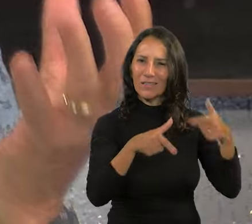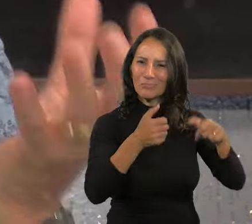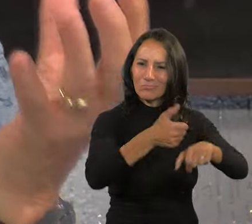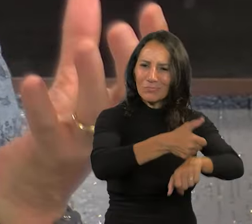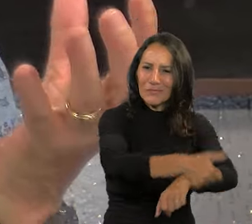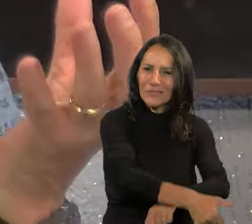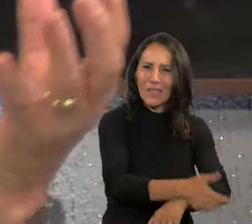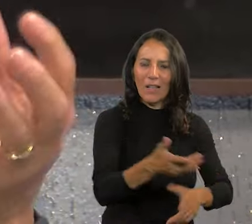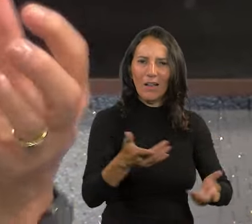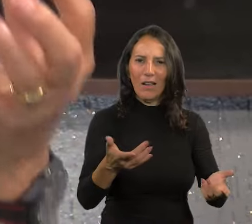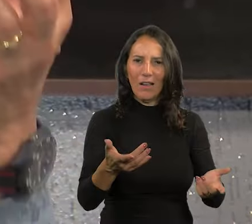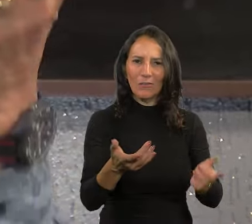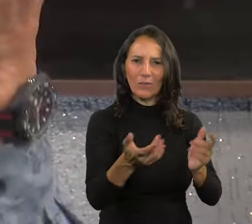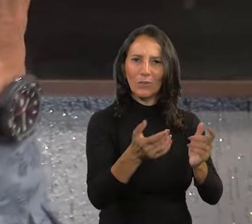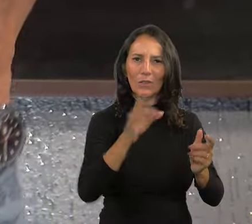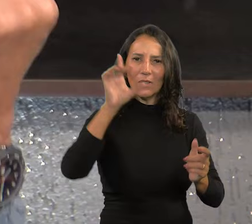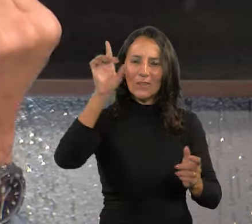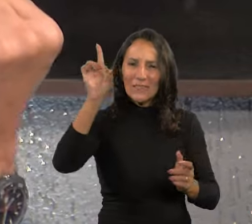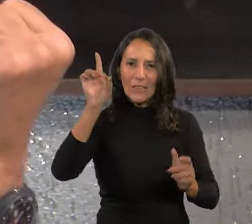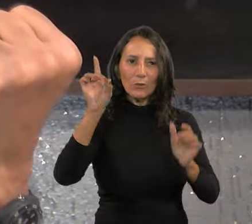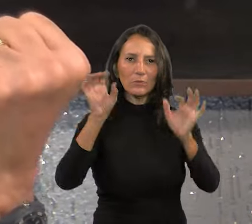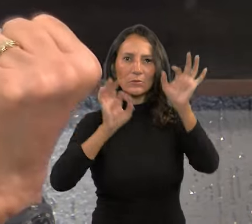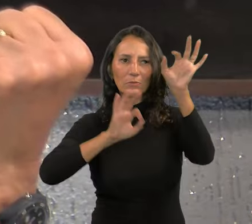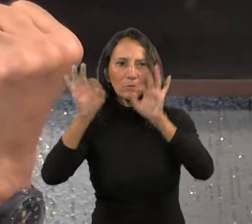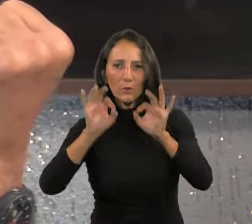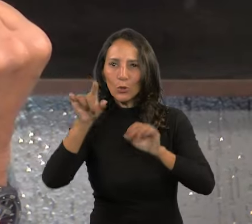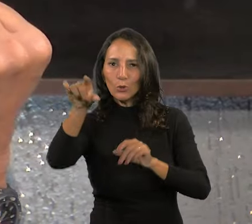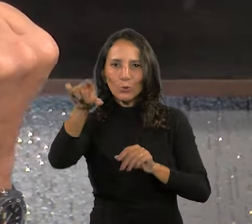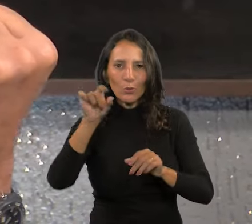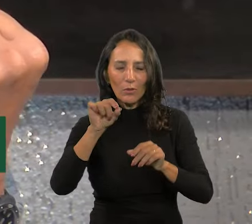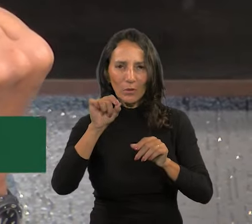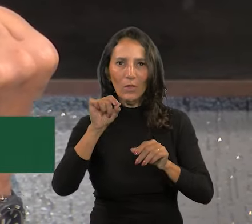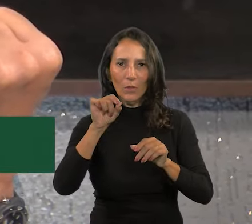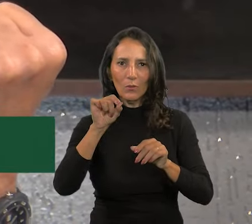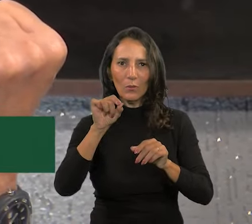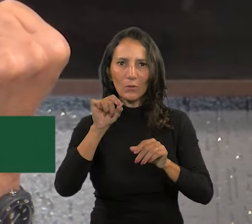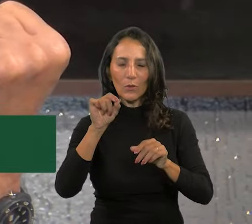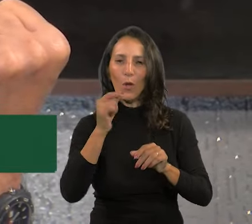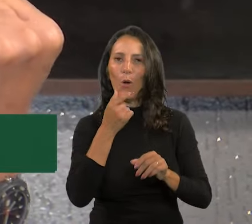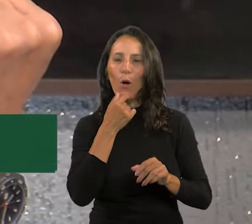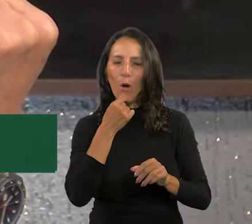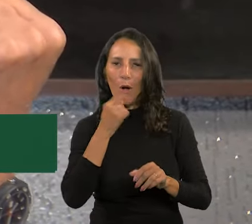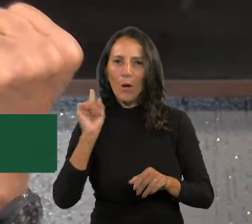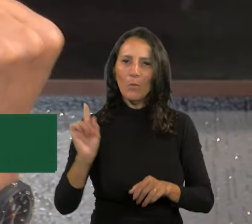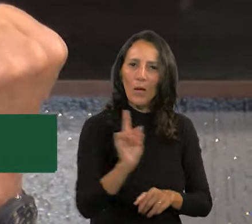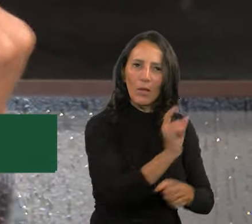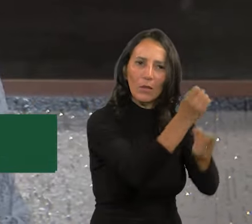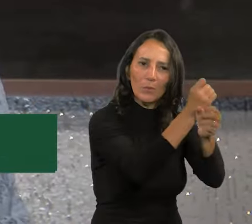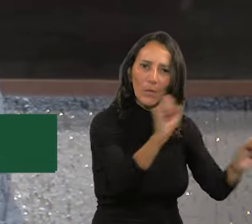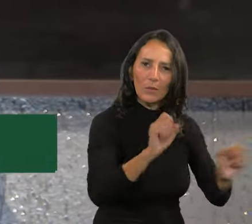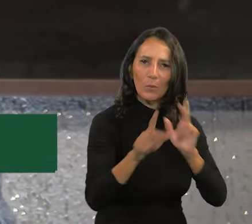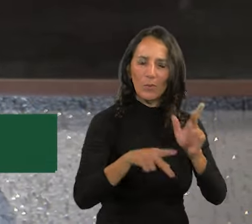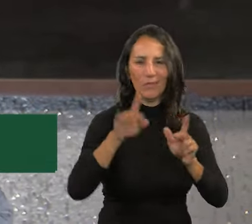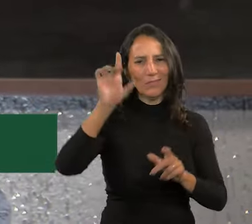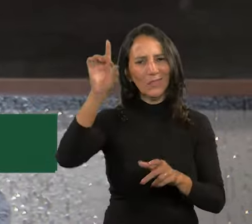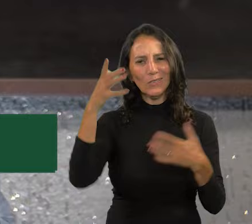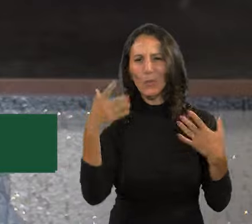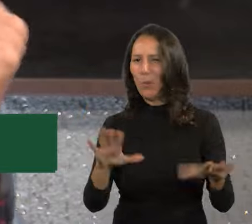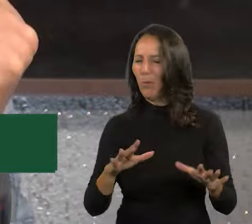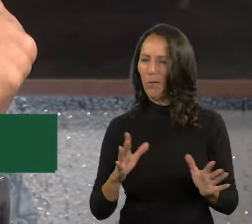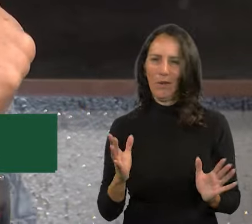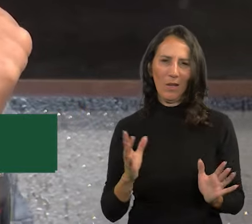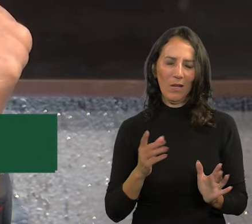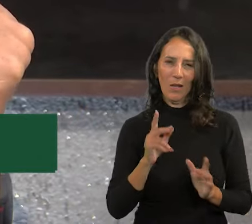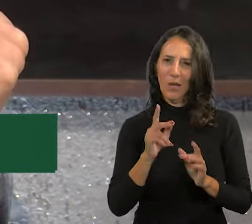da escravidão. Deus não tem prazer em ver os seus filhos vivendo uma vida medíocre. E o negócio é tão